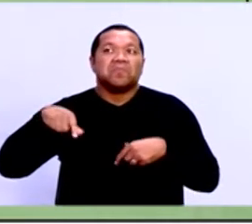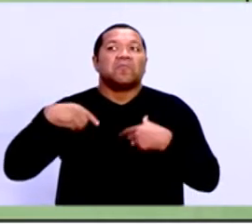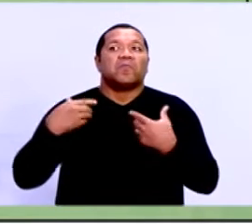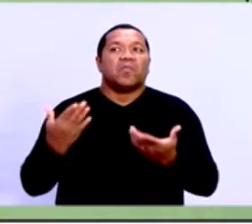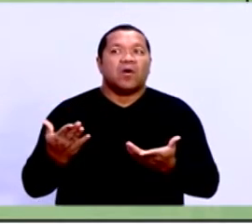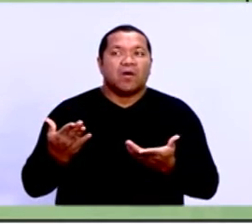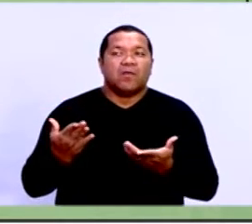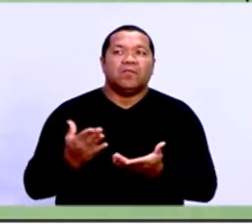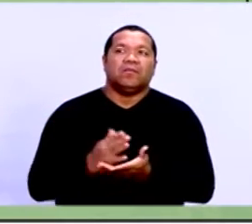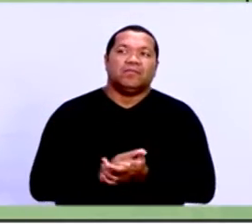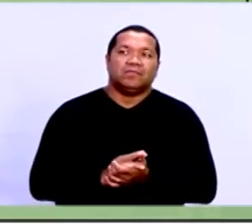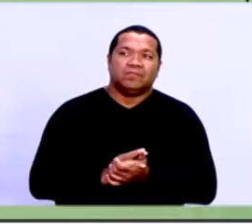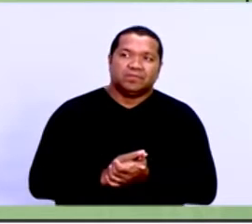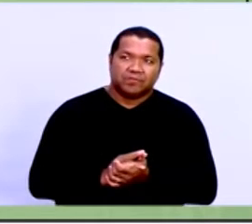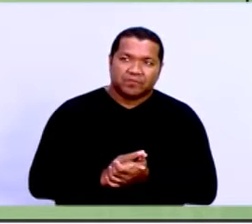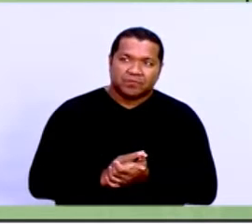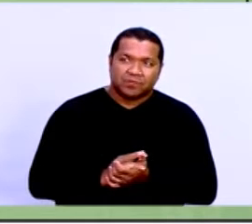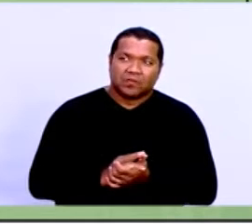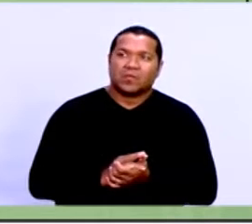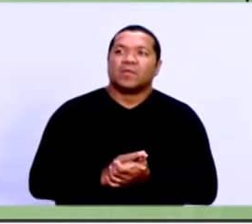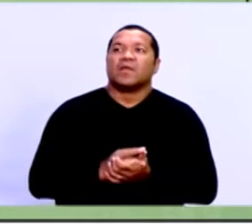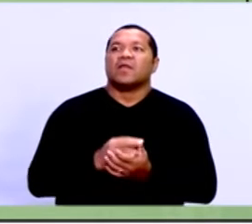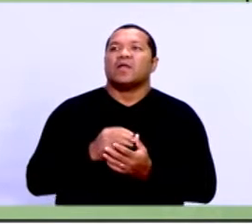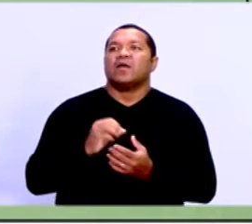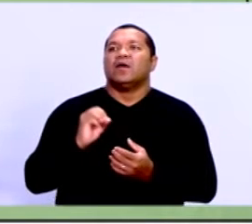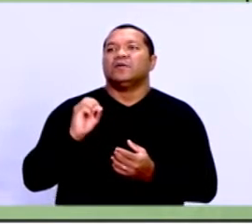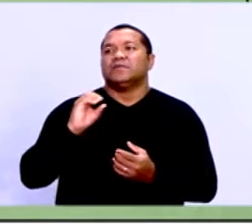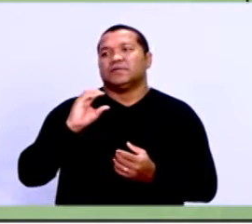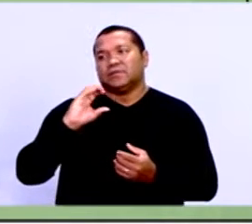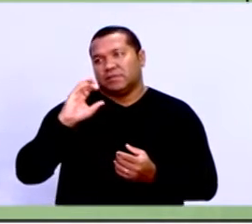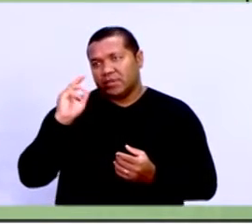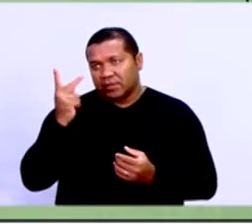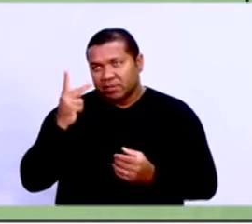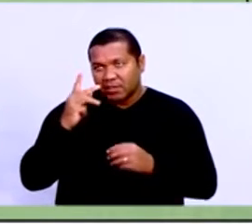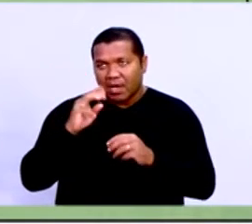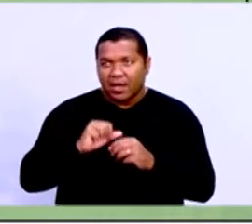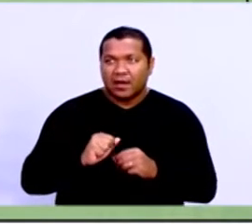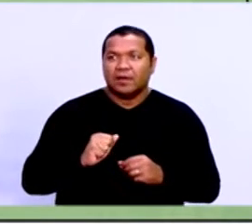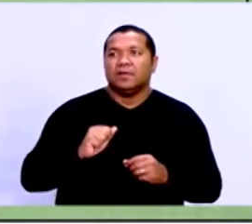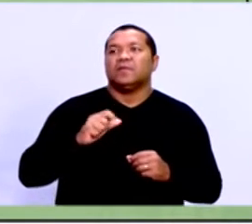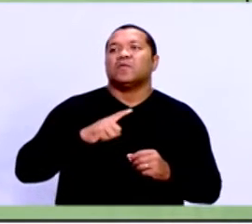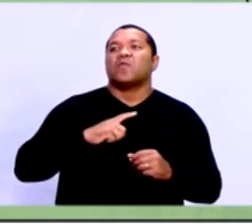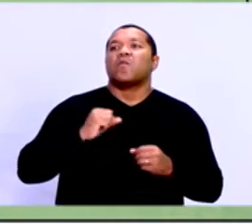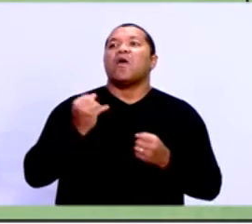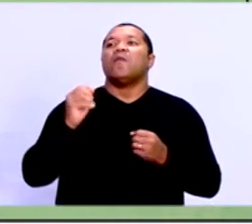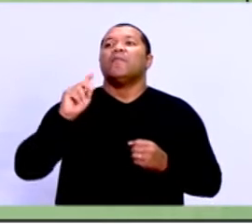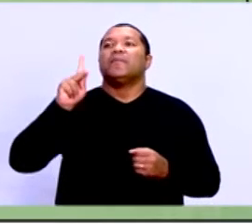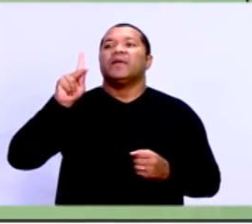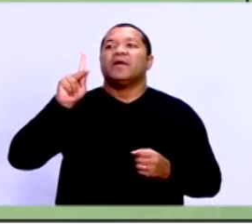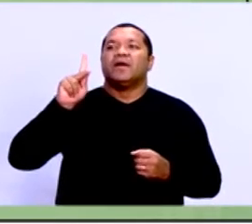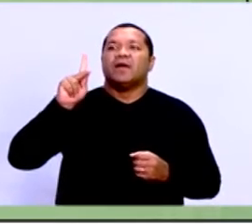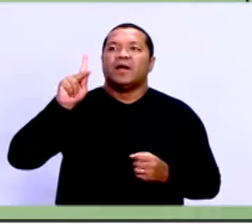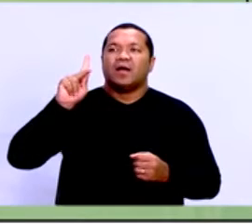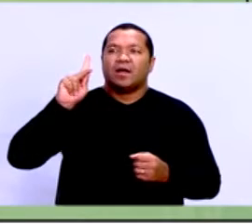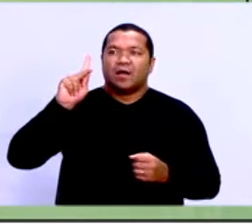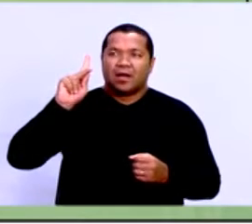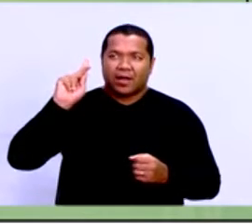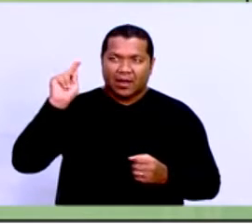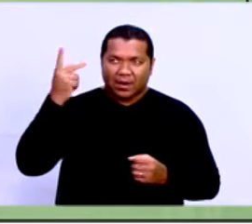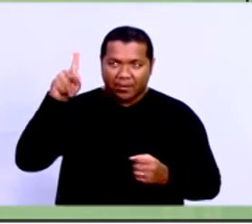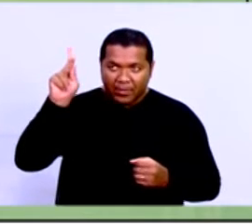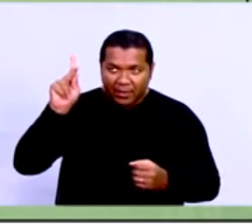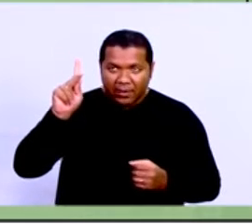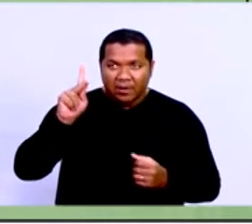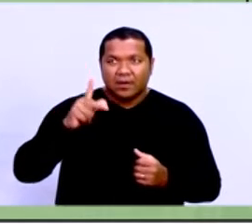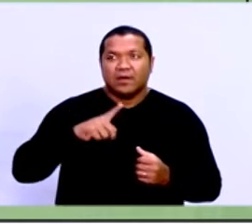java javascript é o sharp quais são as bibliotecas os sub programas utilizados